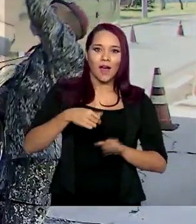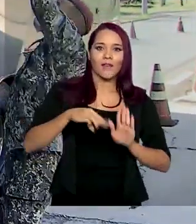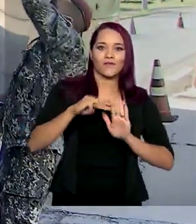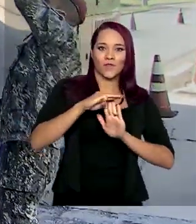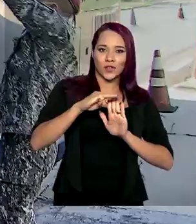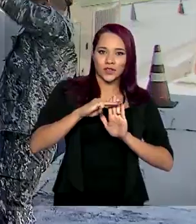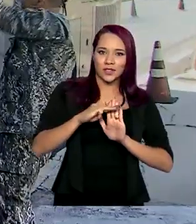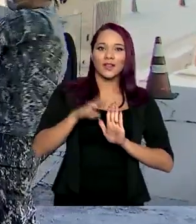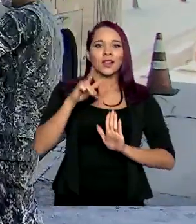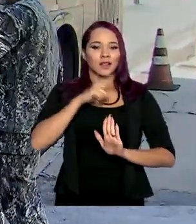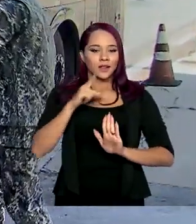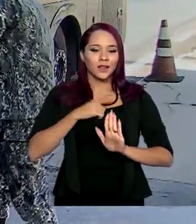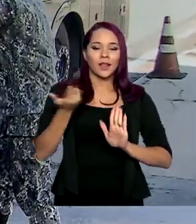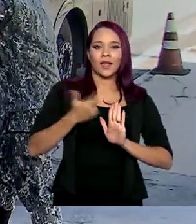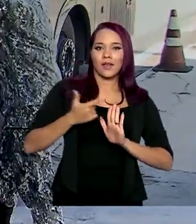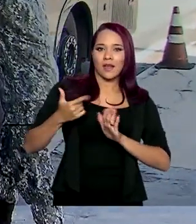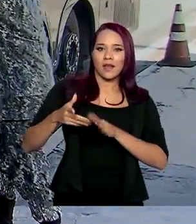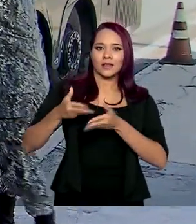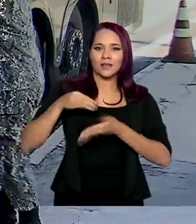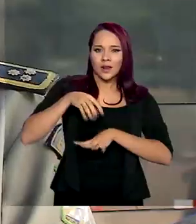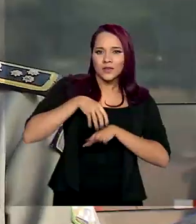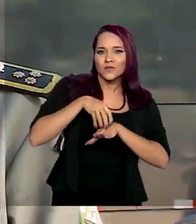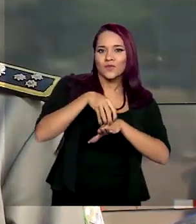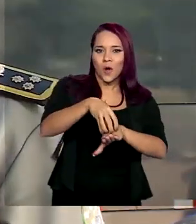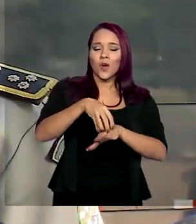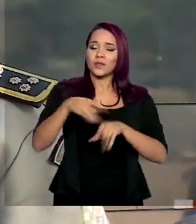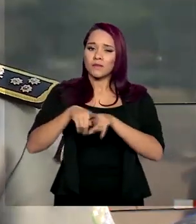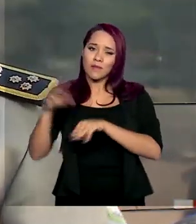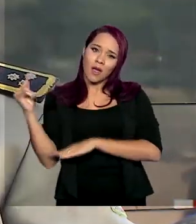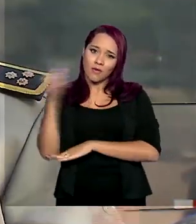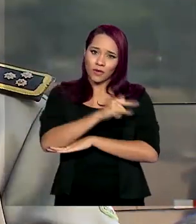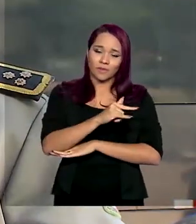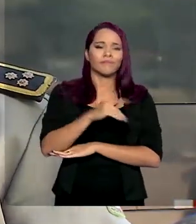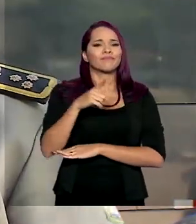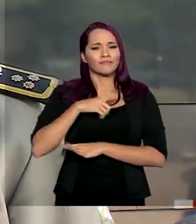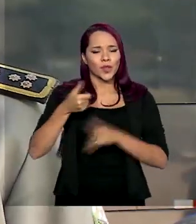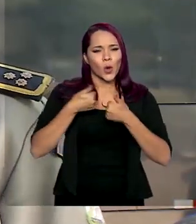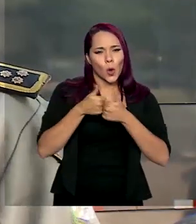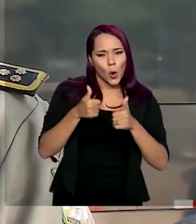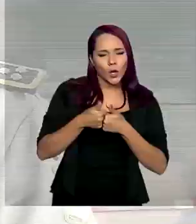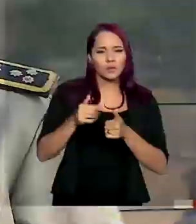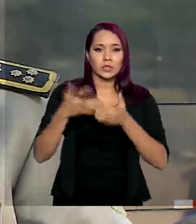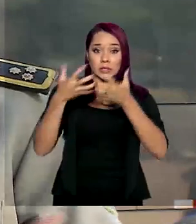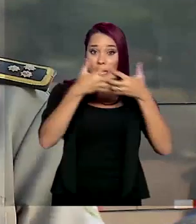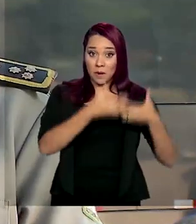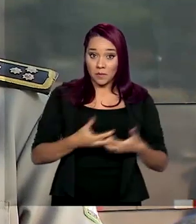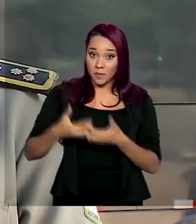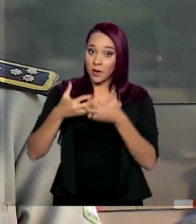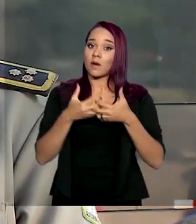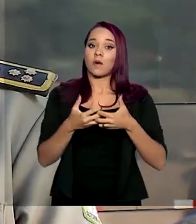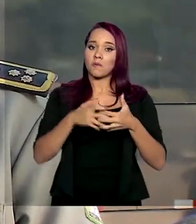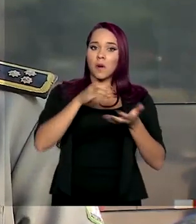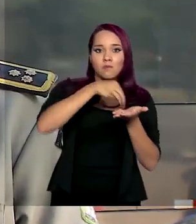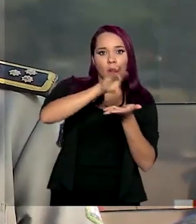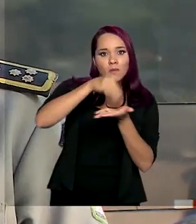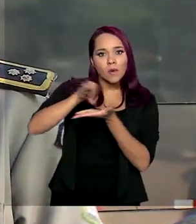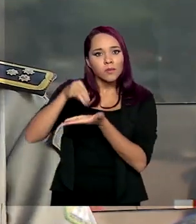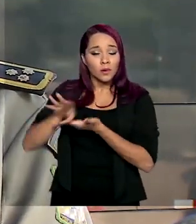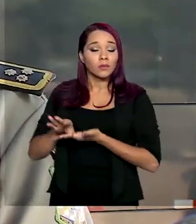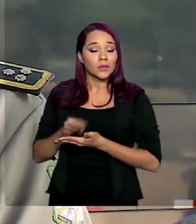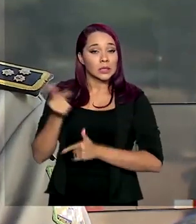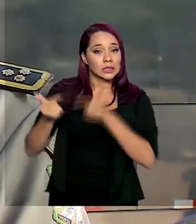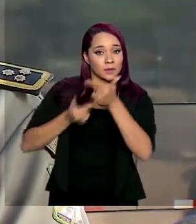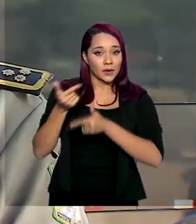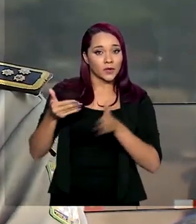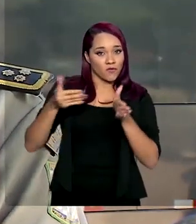conta com transporte por terra e ar. Nós temos ônibus, temos caminhões para fazer essa distribuição e as nossas atuações, as operações